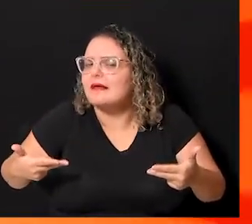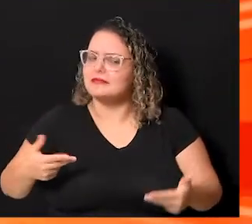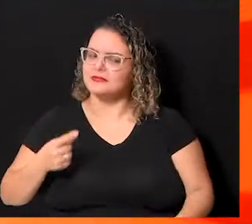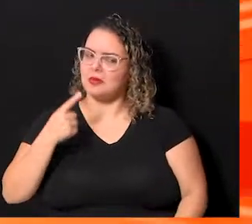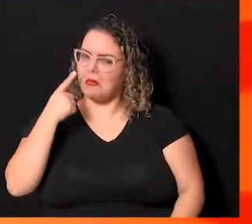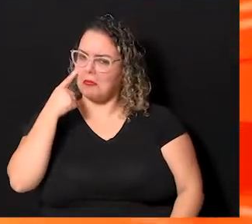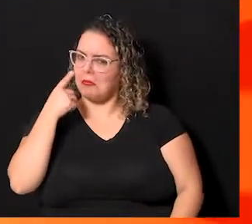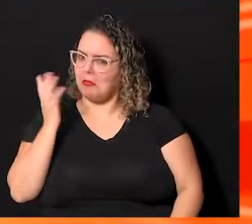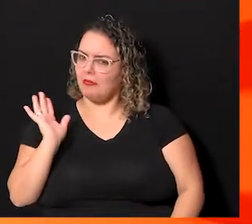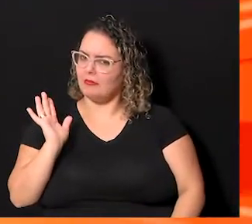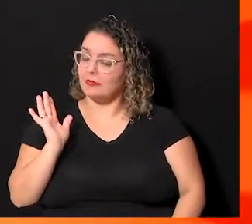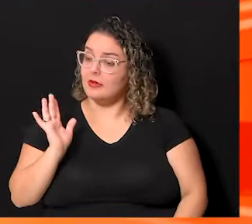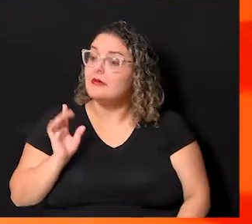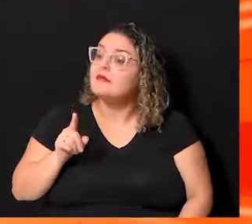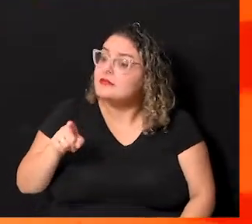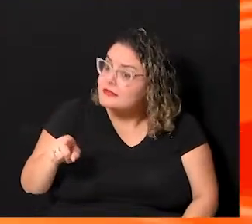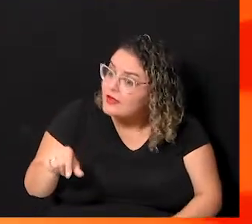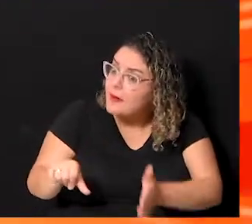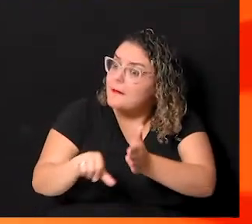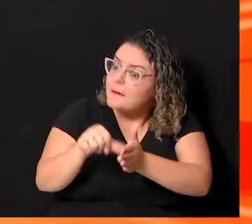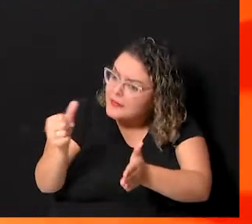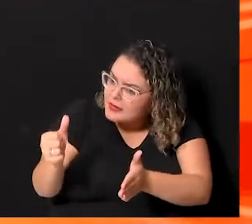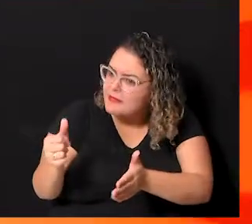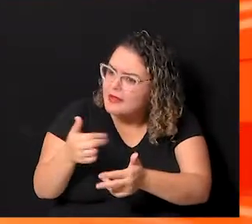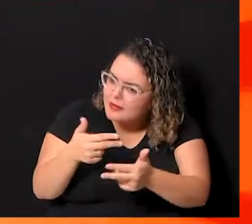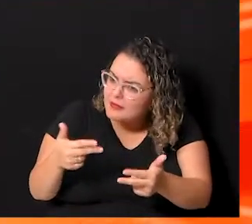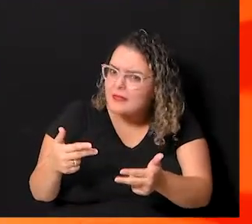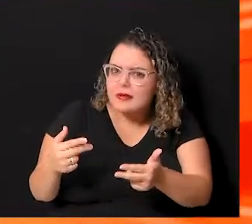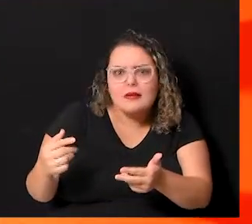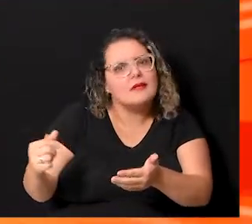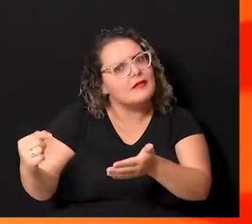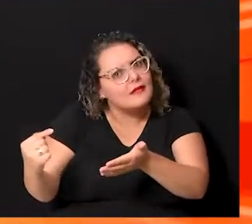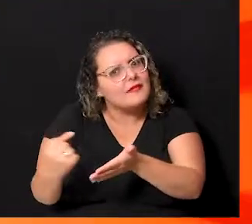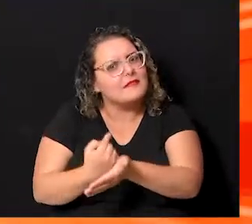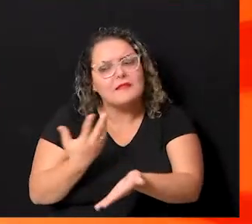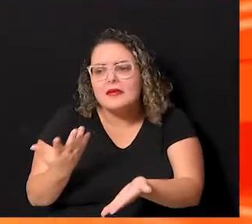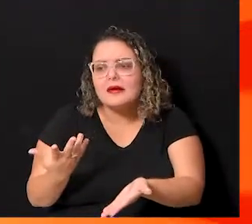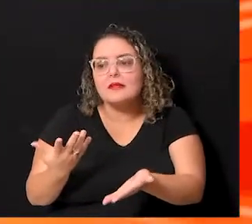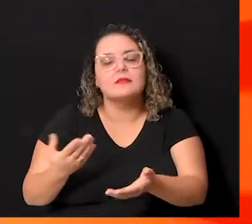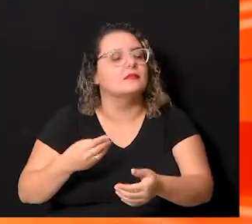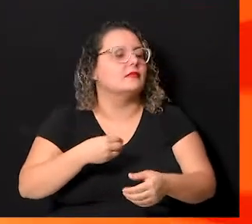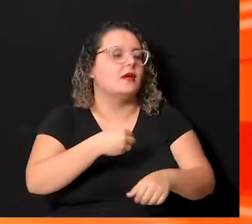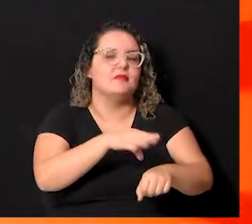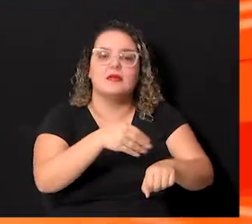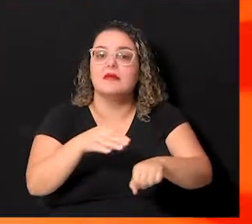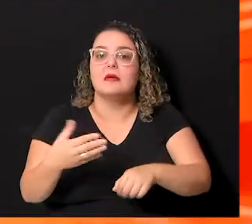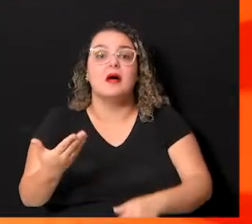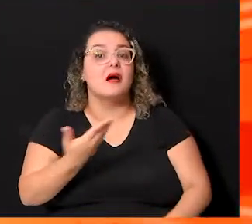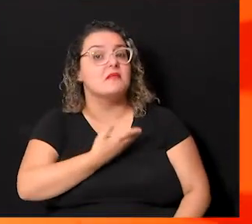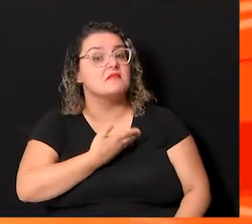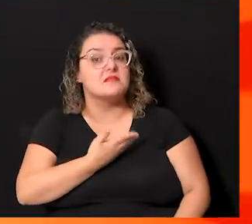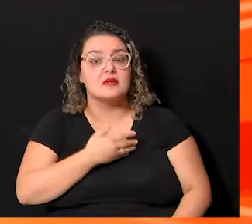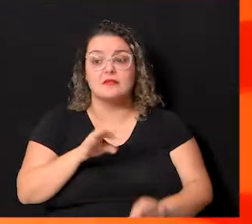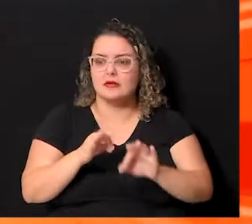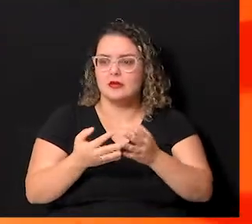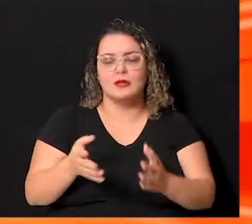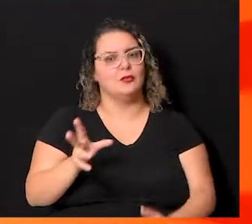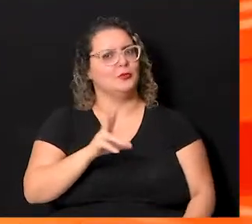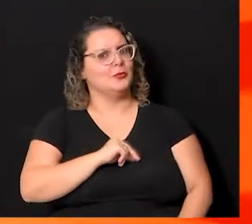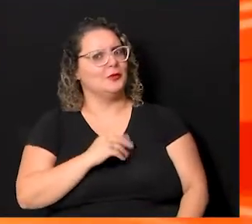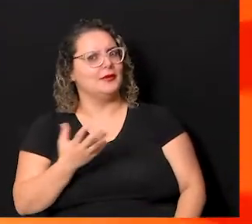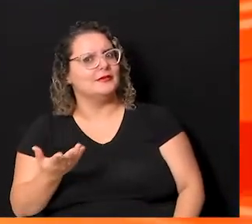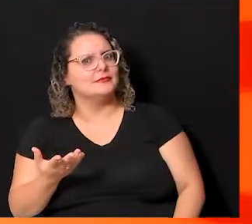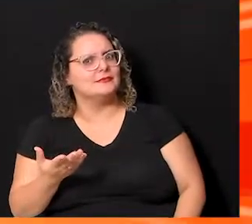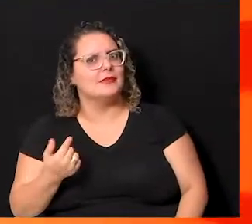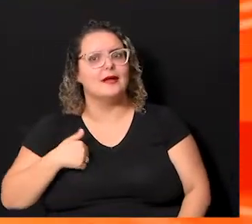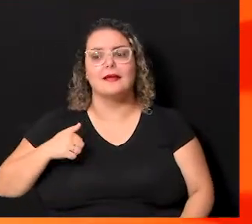sabe que você foi a primeira pessoa que levantou essa lebre? Porque eu tenho contado para as pessoas, para os amigos, parentes e tal, e as pessoas, opa, mas peraí, onde